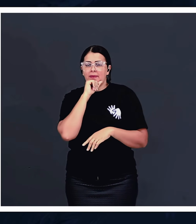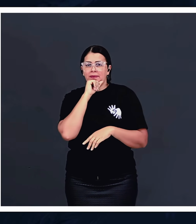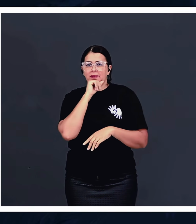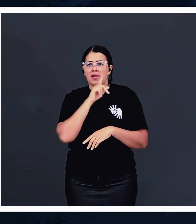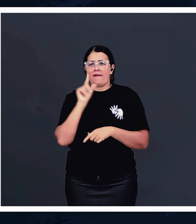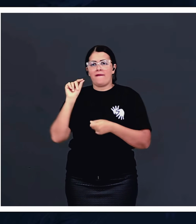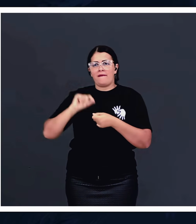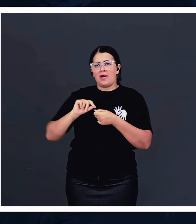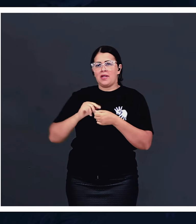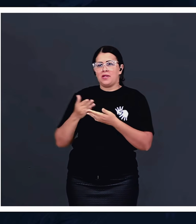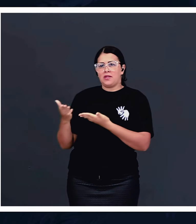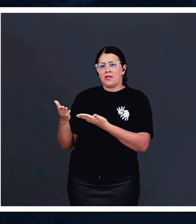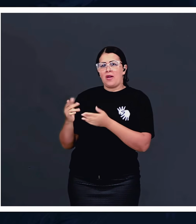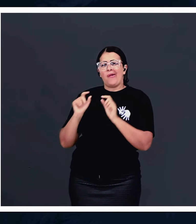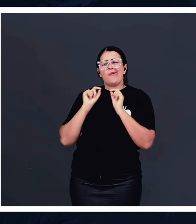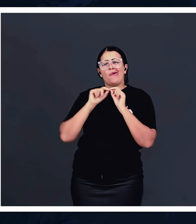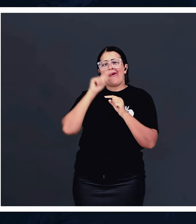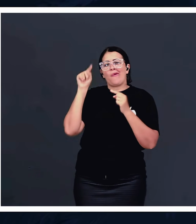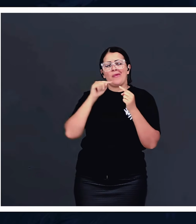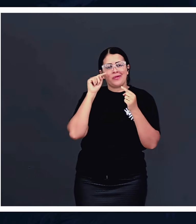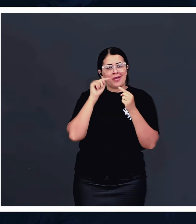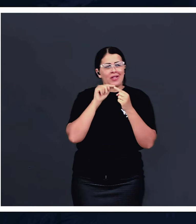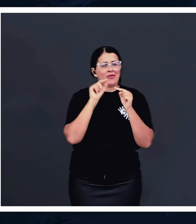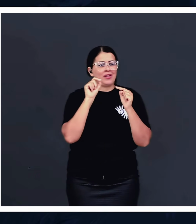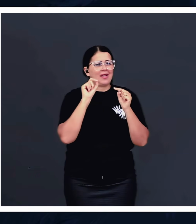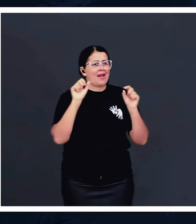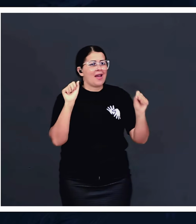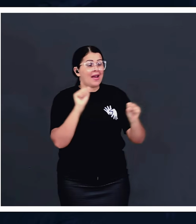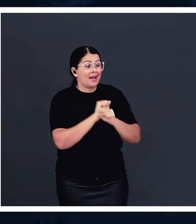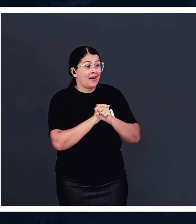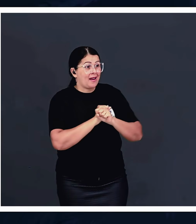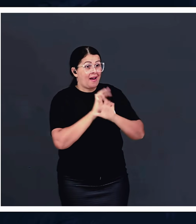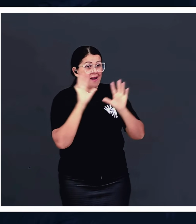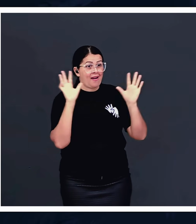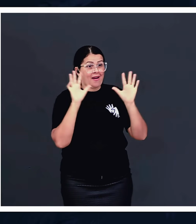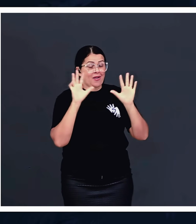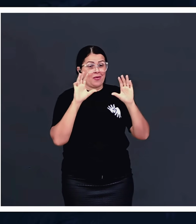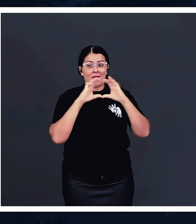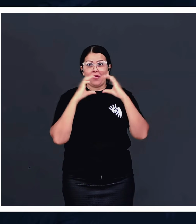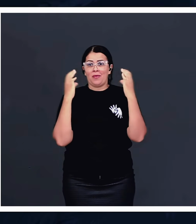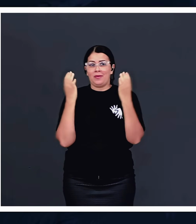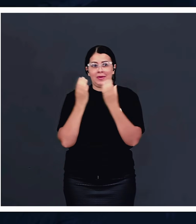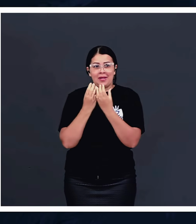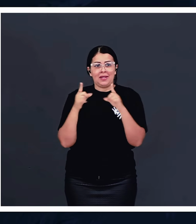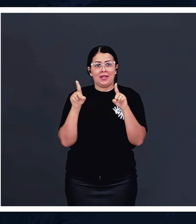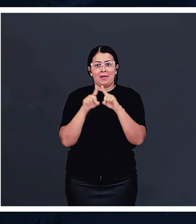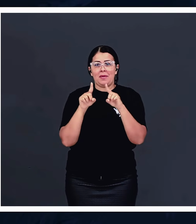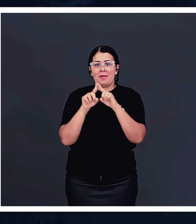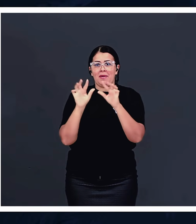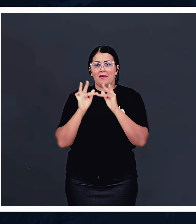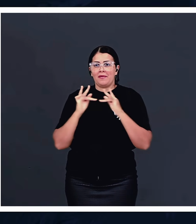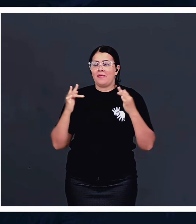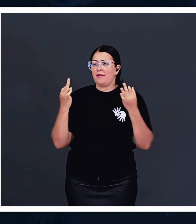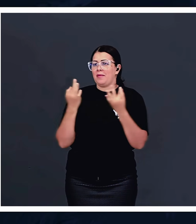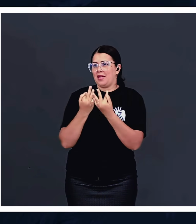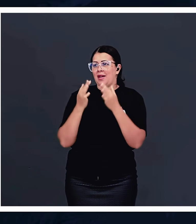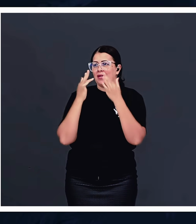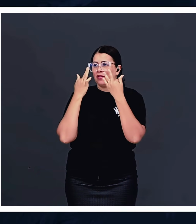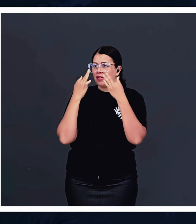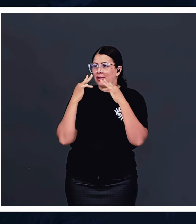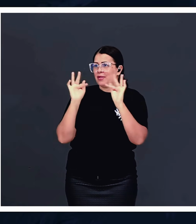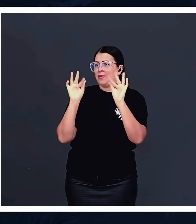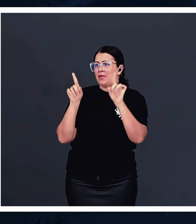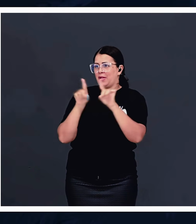ato no intuito de deixar claro para a comunidade, para os familiares, para as testemunhas e